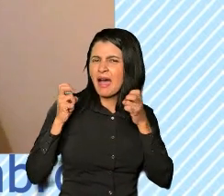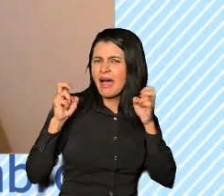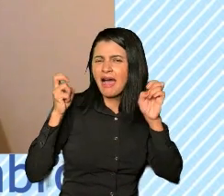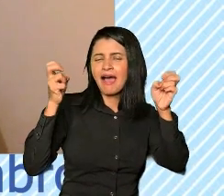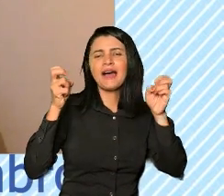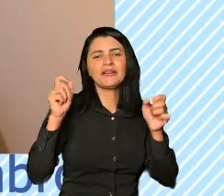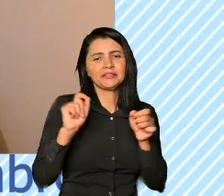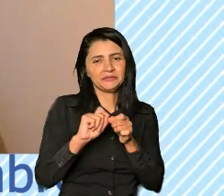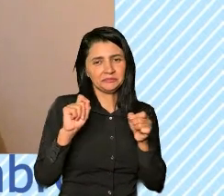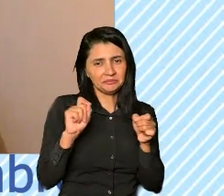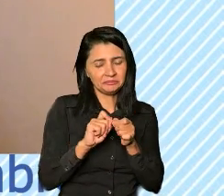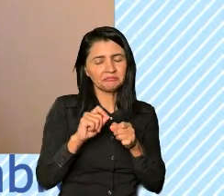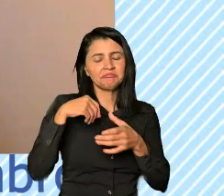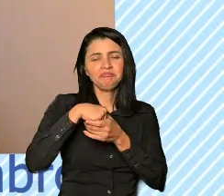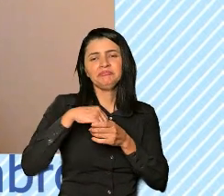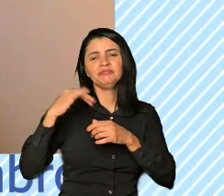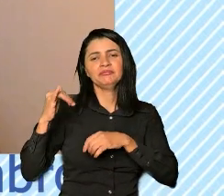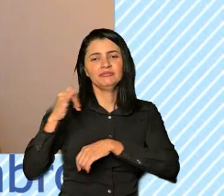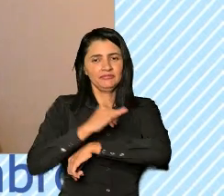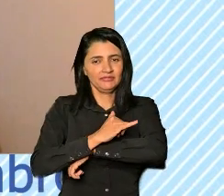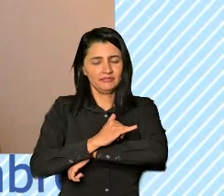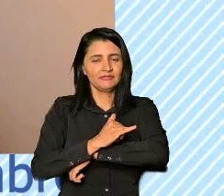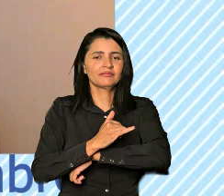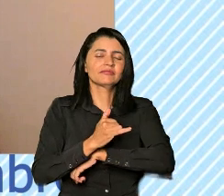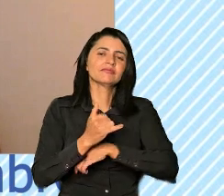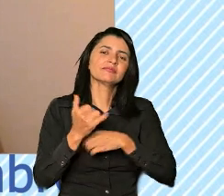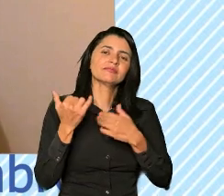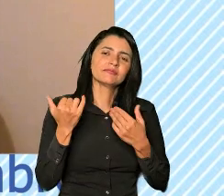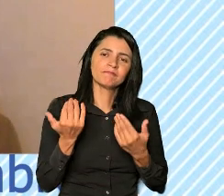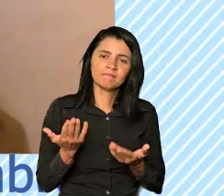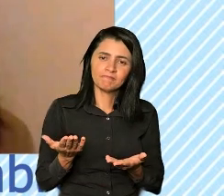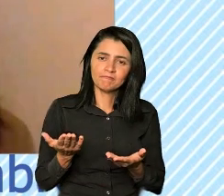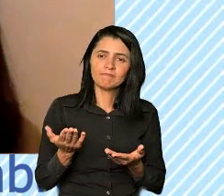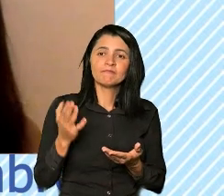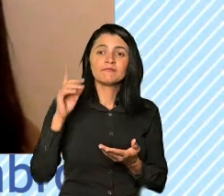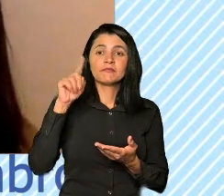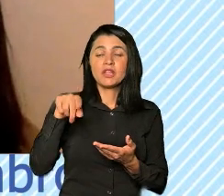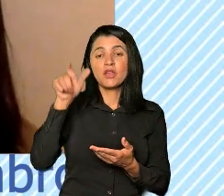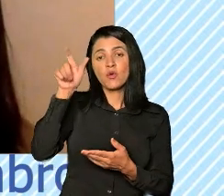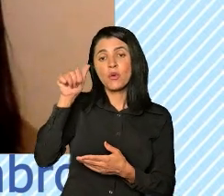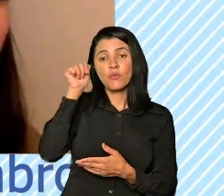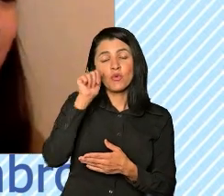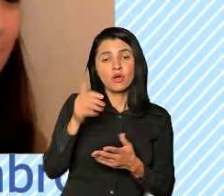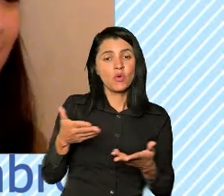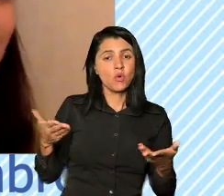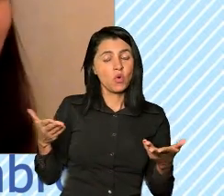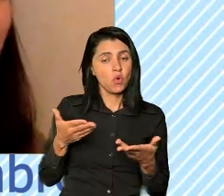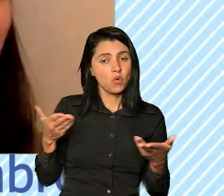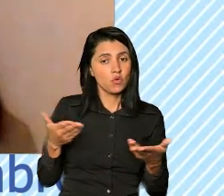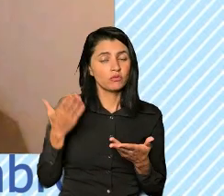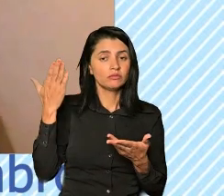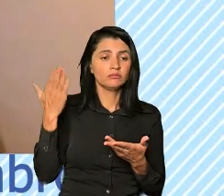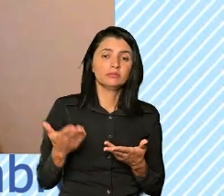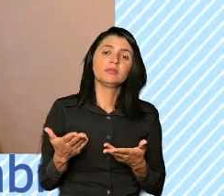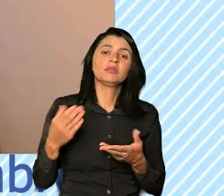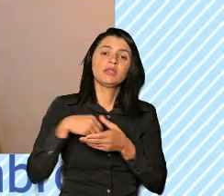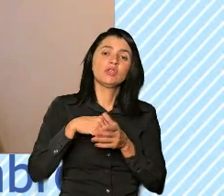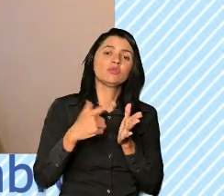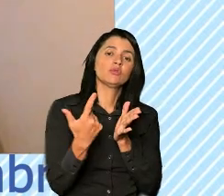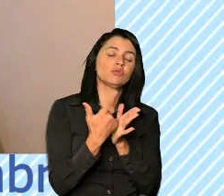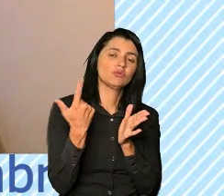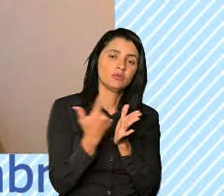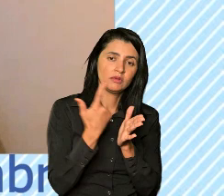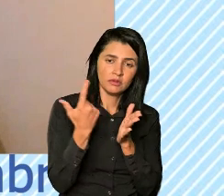né, no avião, e é uma mulher hoje que está no livro,